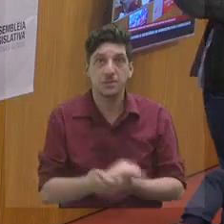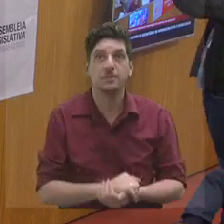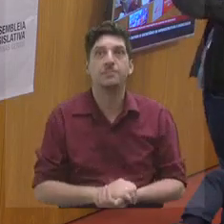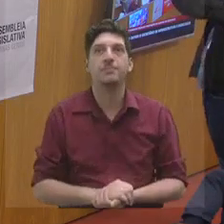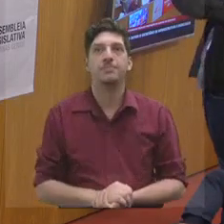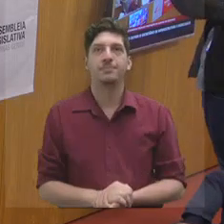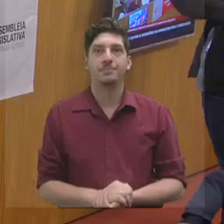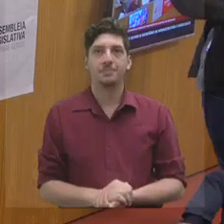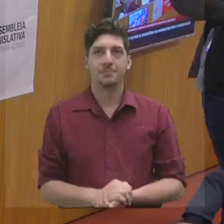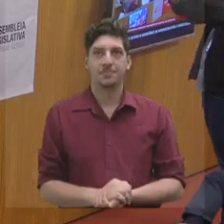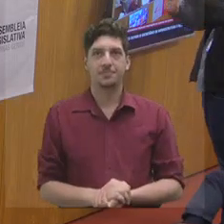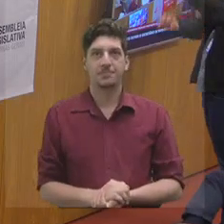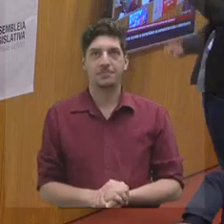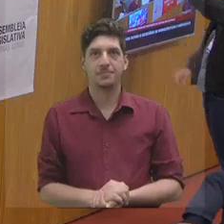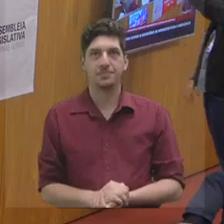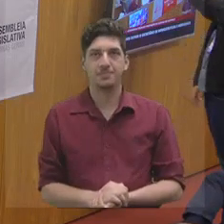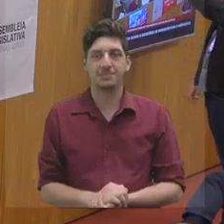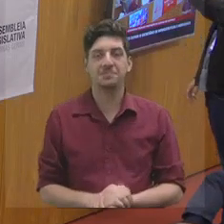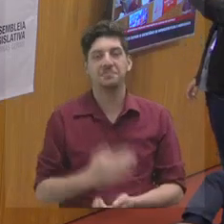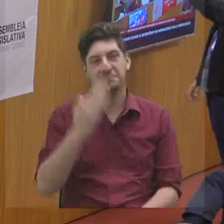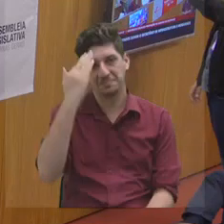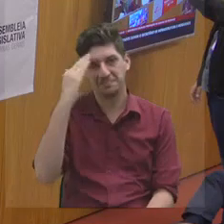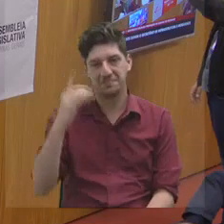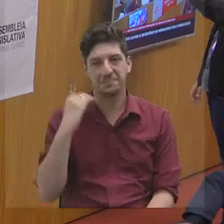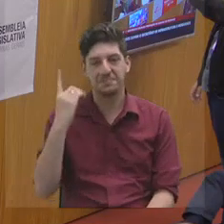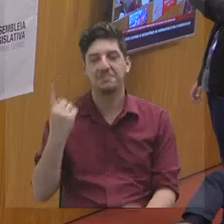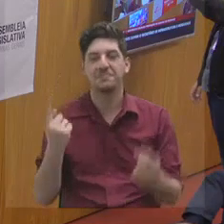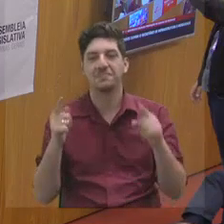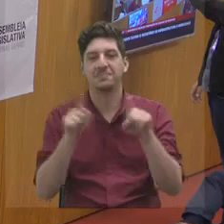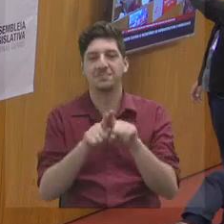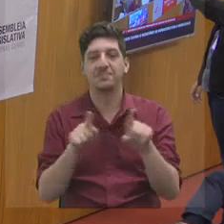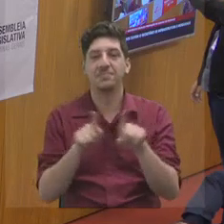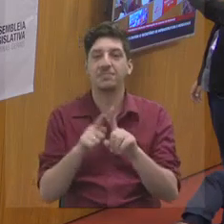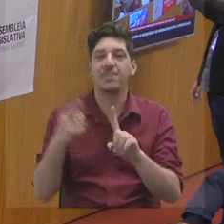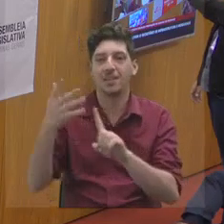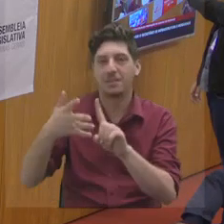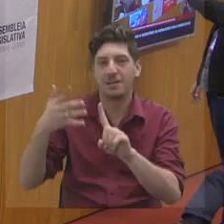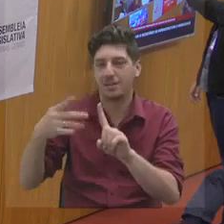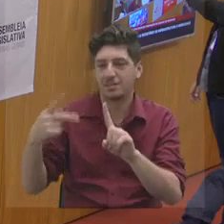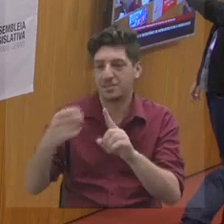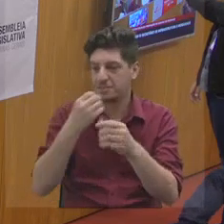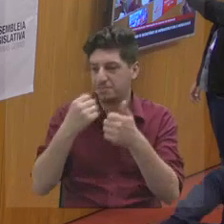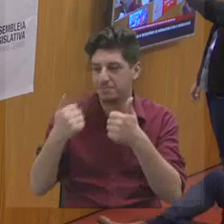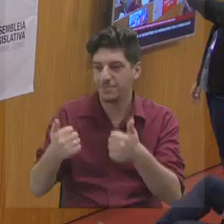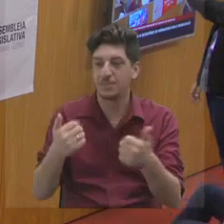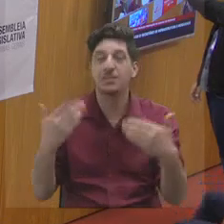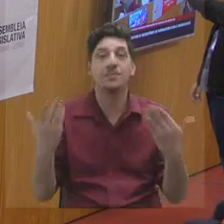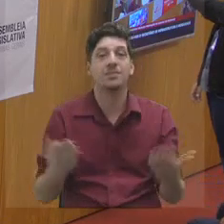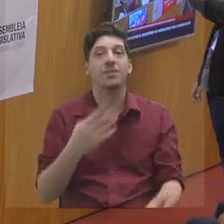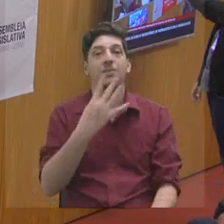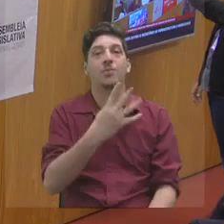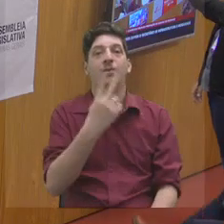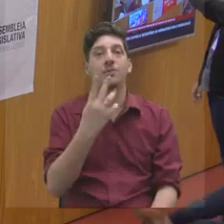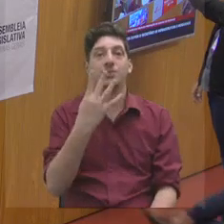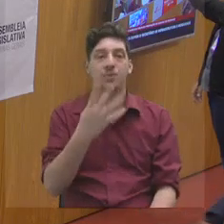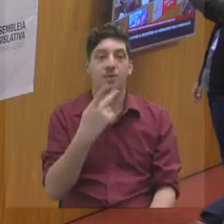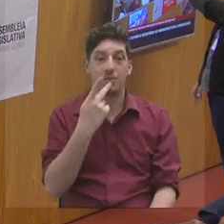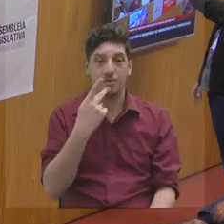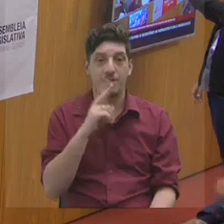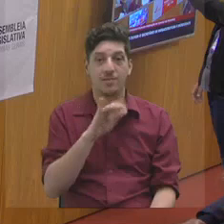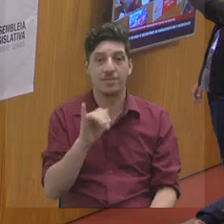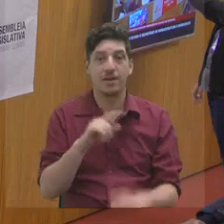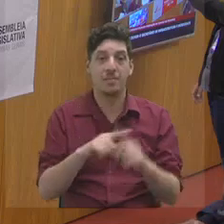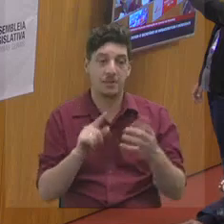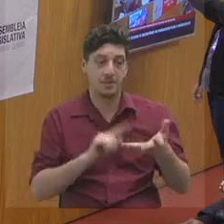agradeço né mais uma vez aí a parcerias considerações vou chegar na 424 mas vou seguir aqui pela ordem os pontos que